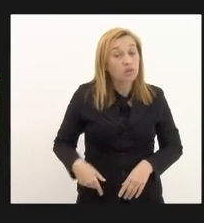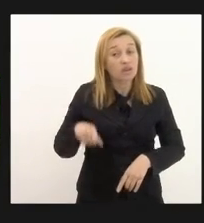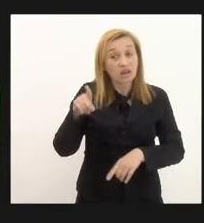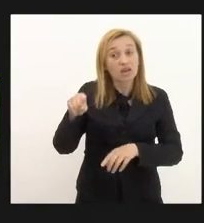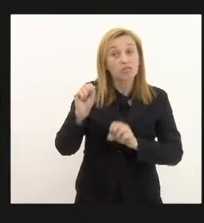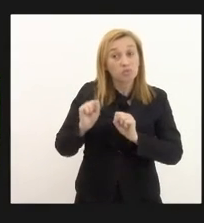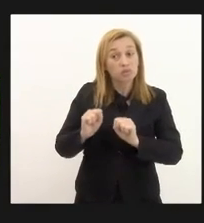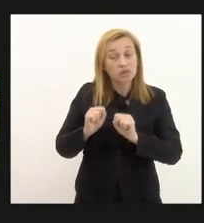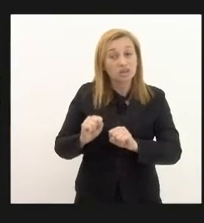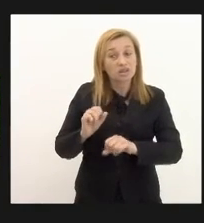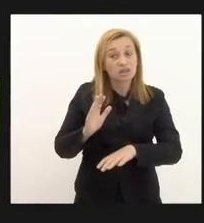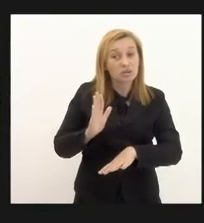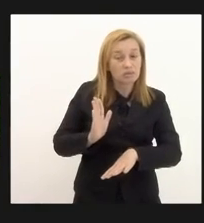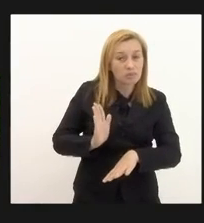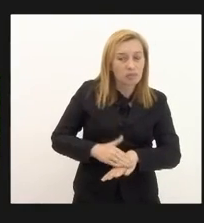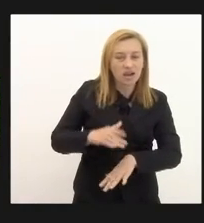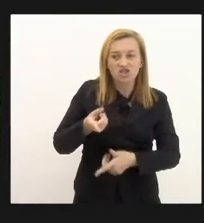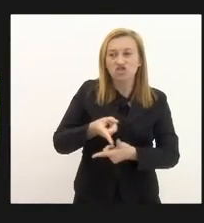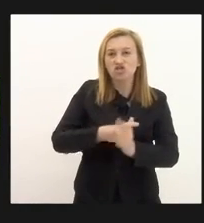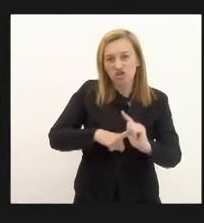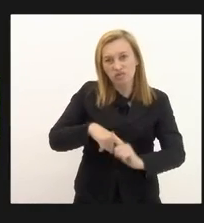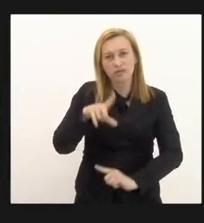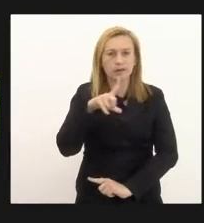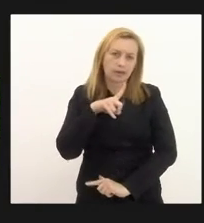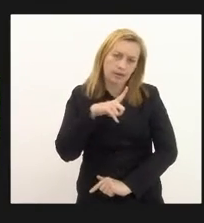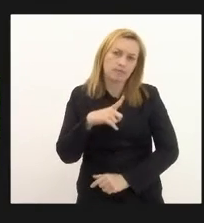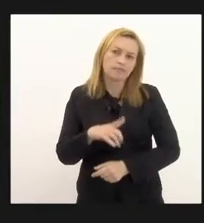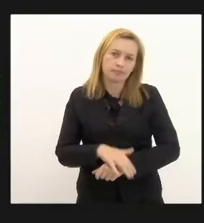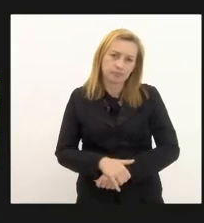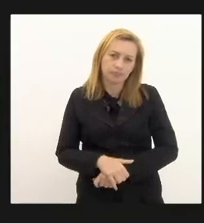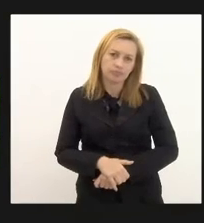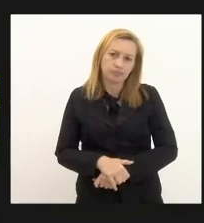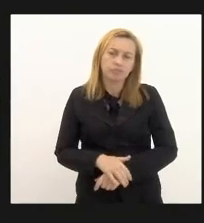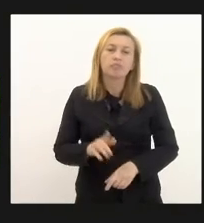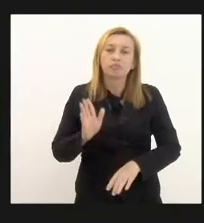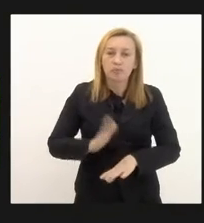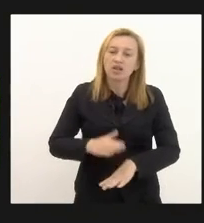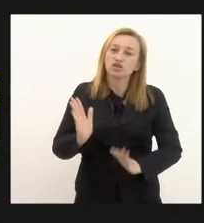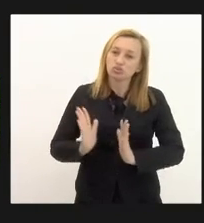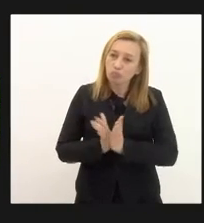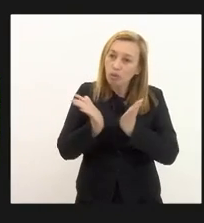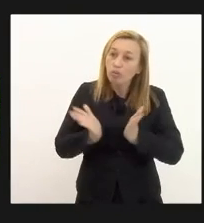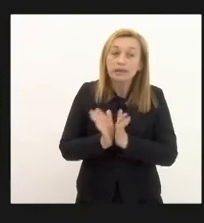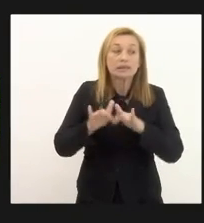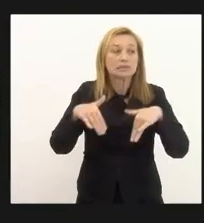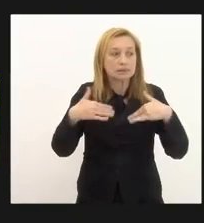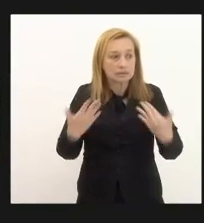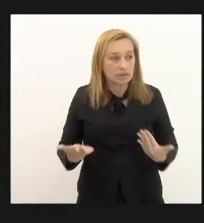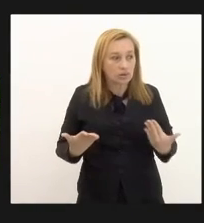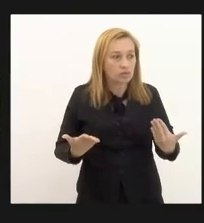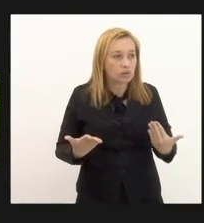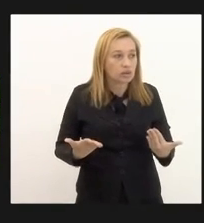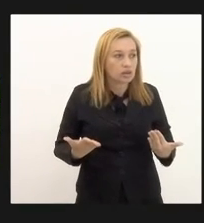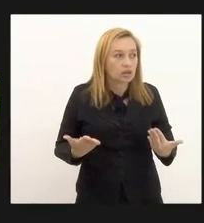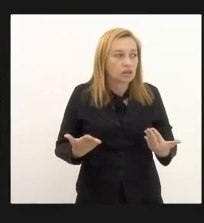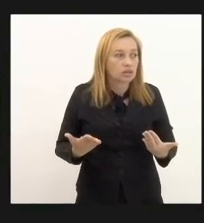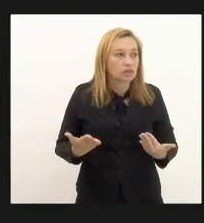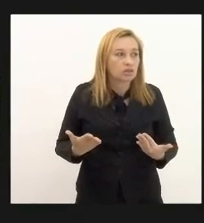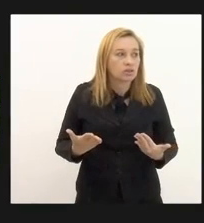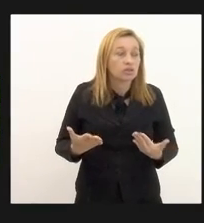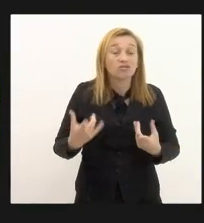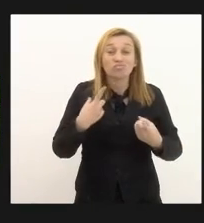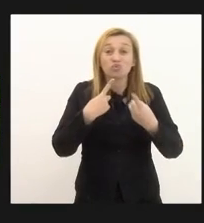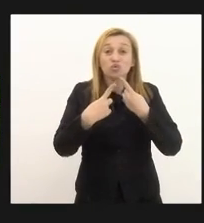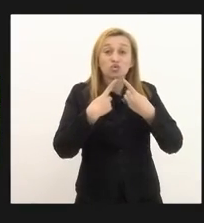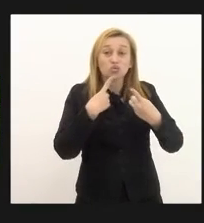que Ele pudesse ficar mais endividado para que Ele pudesse ficar mais pobre então assim a gente é Parque